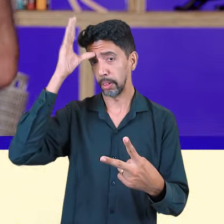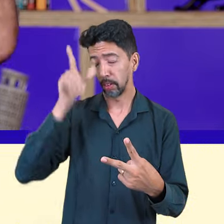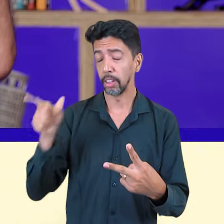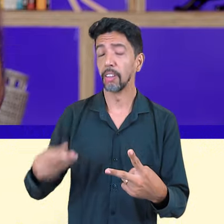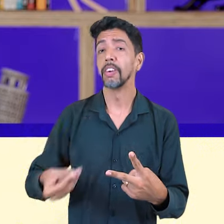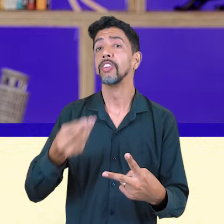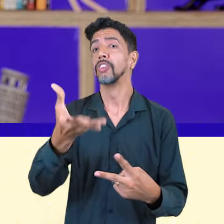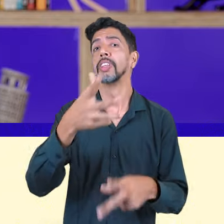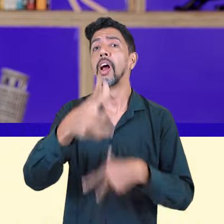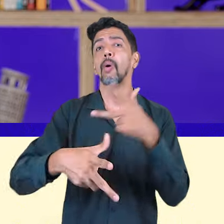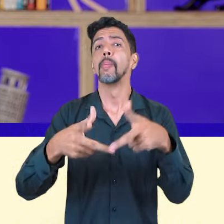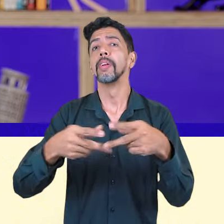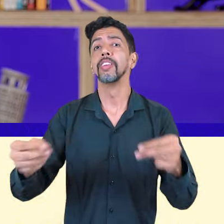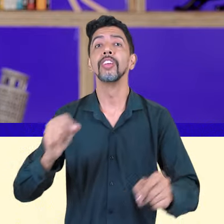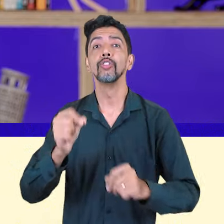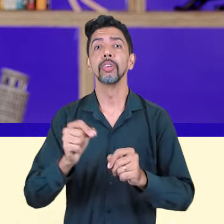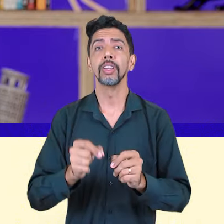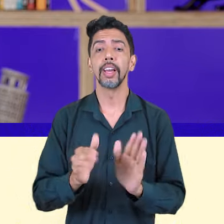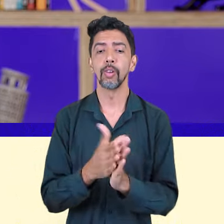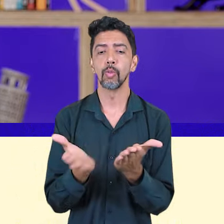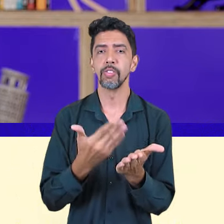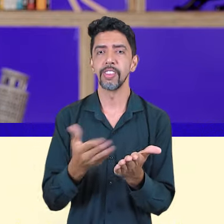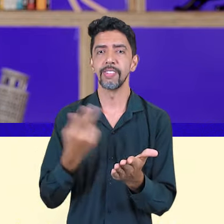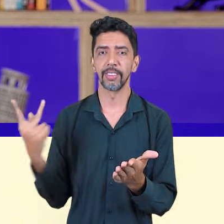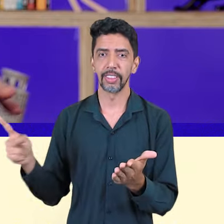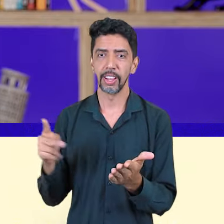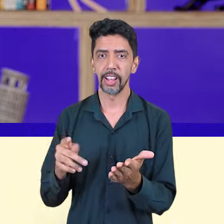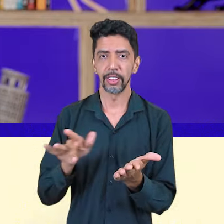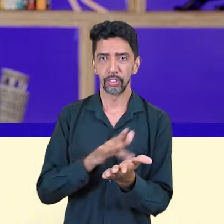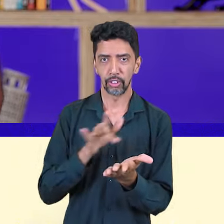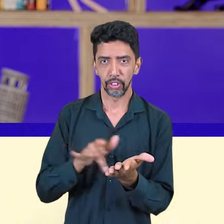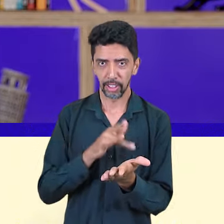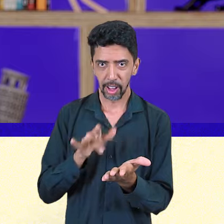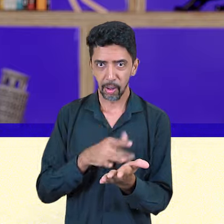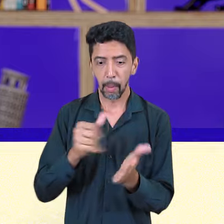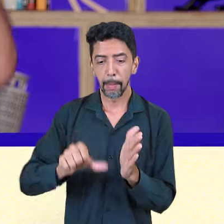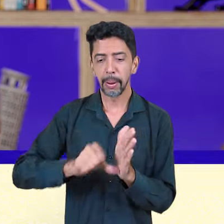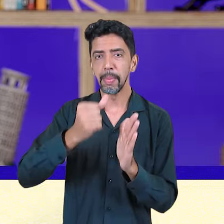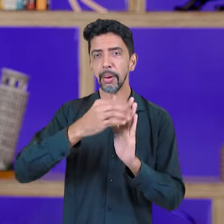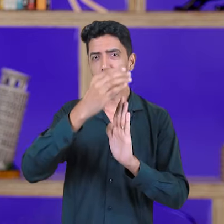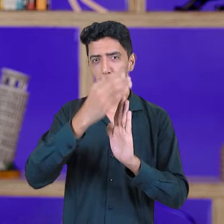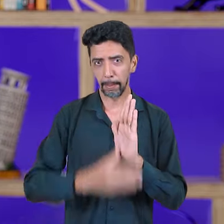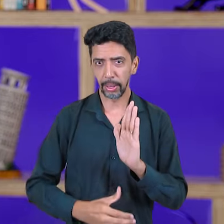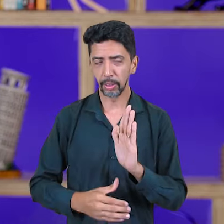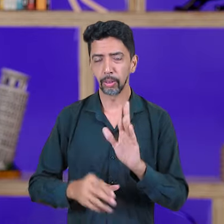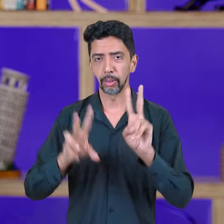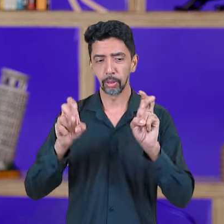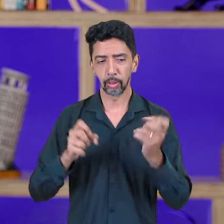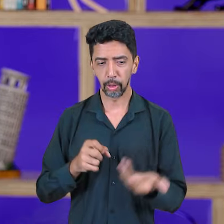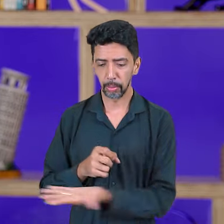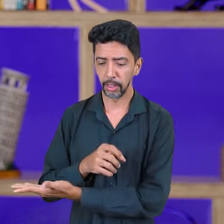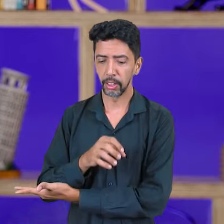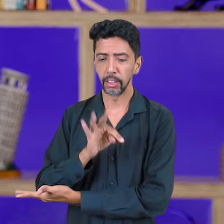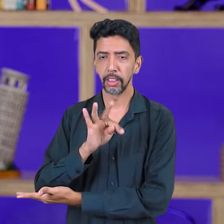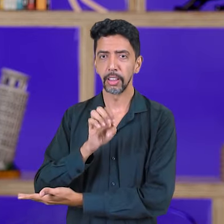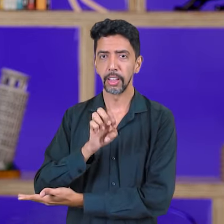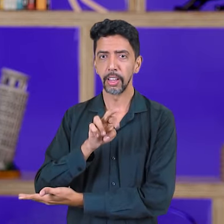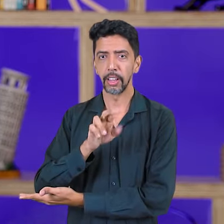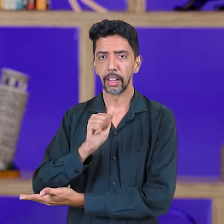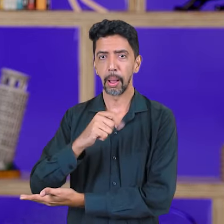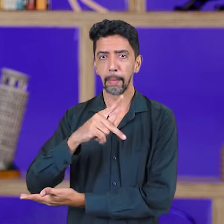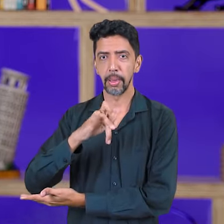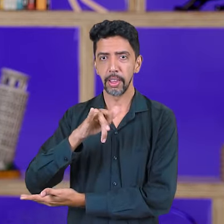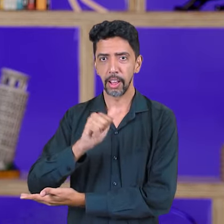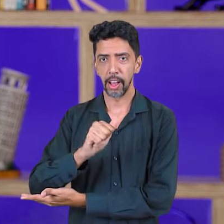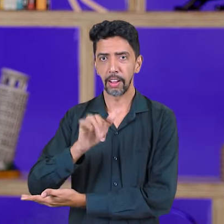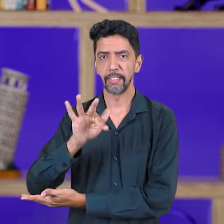capítulo do livro Terapia financeira nele você vai realmente discorrer aí um caminho vou deixar na descrição mas